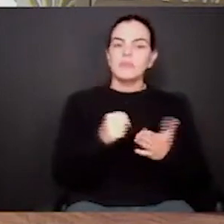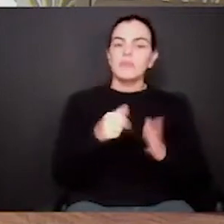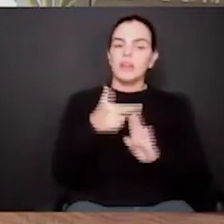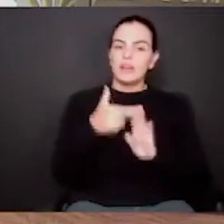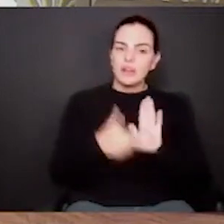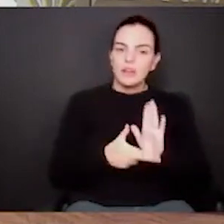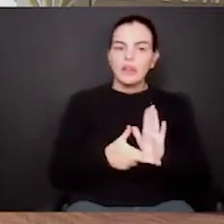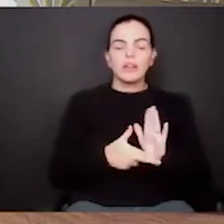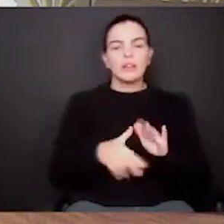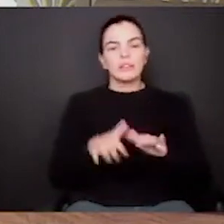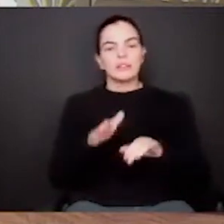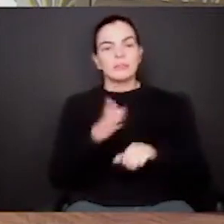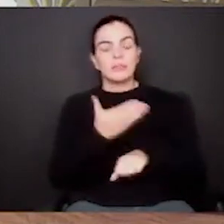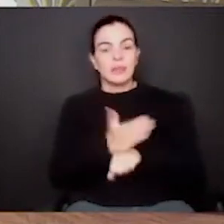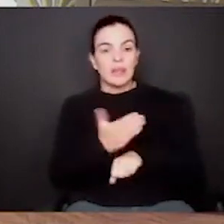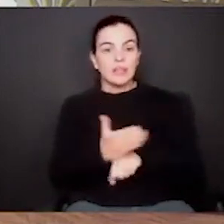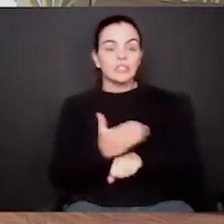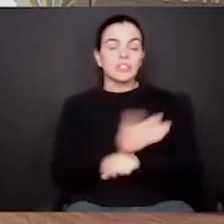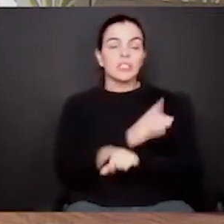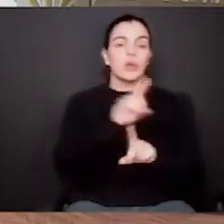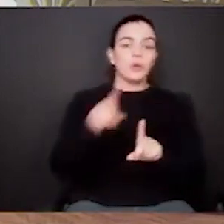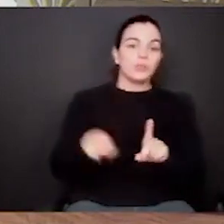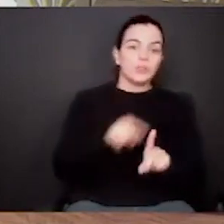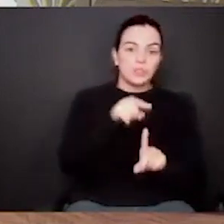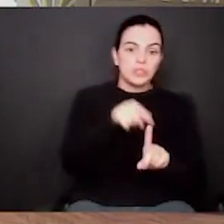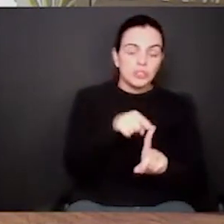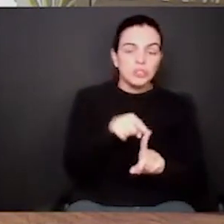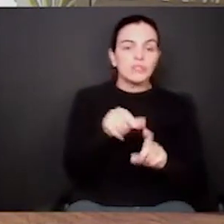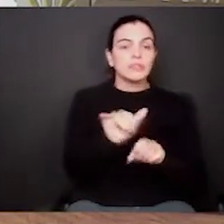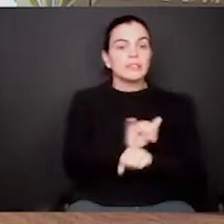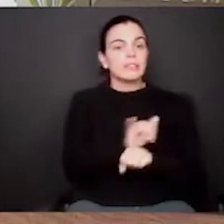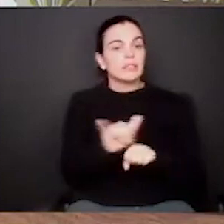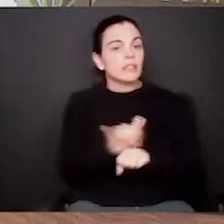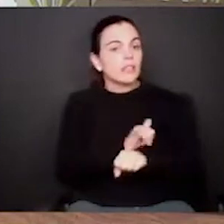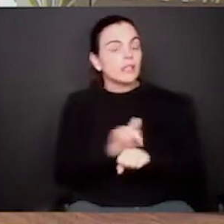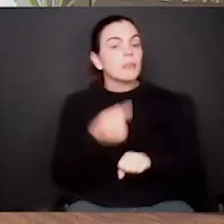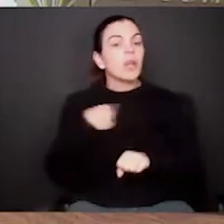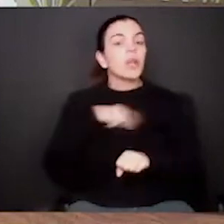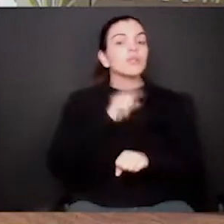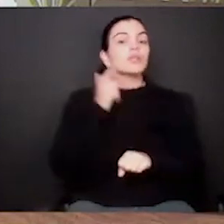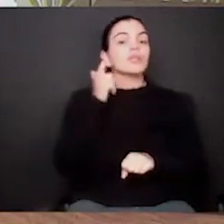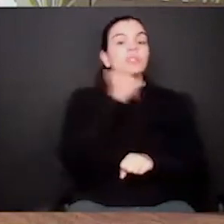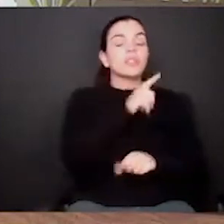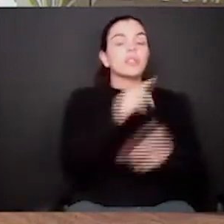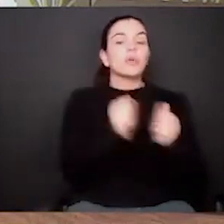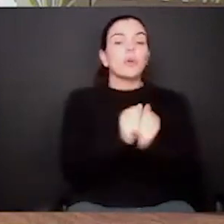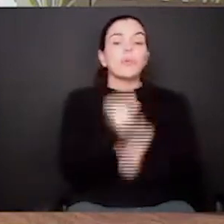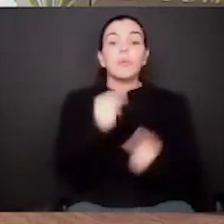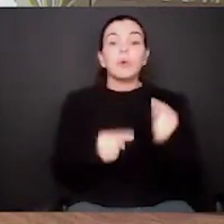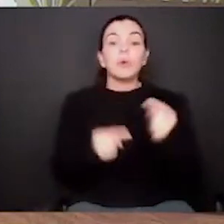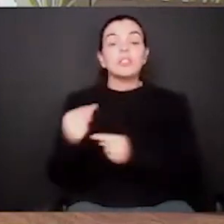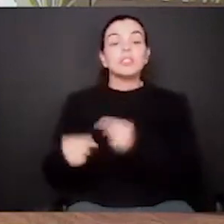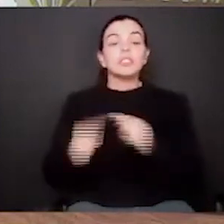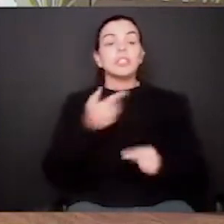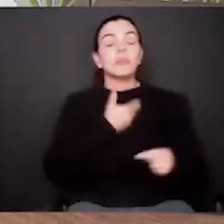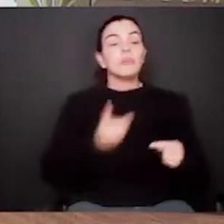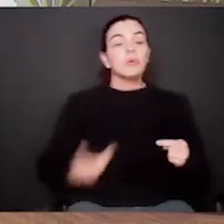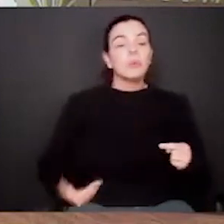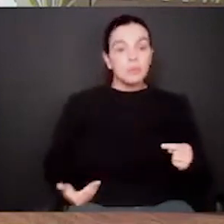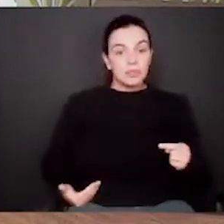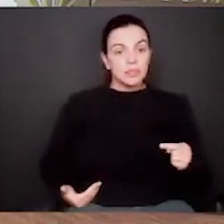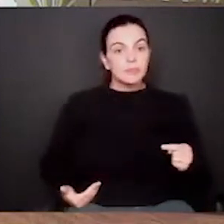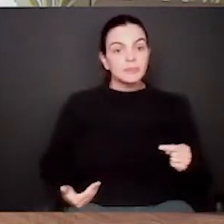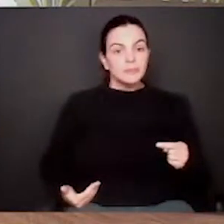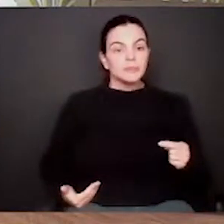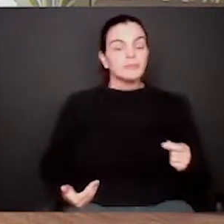nós possamos ou que a gente deva alcançar através de políticas públicas efetivas no desenvolvimento pleno